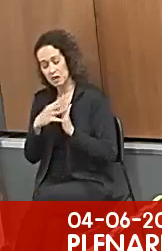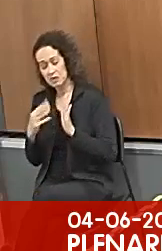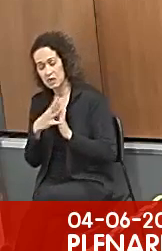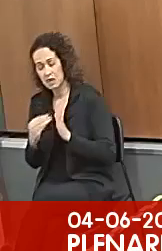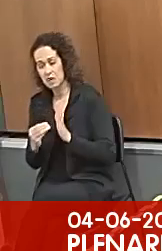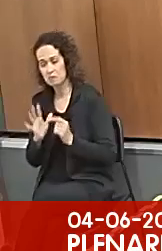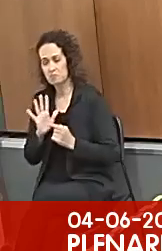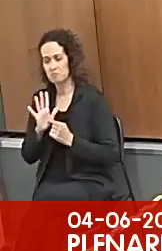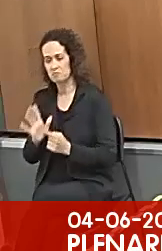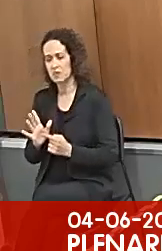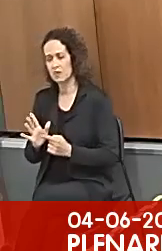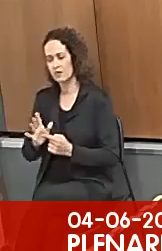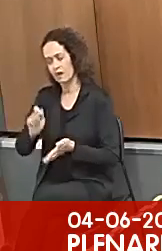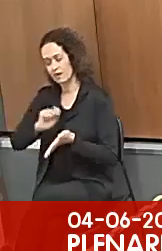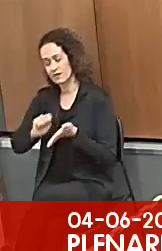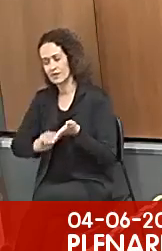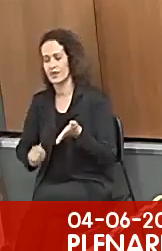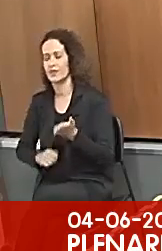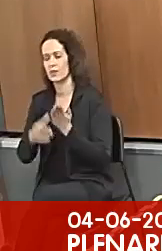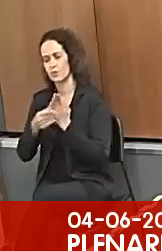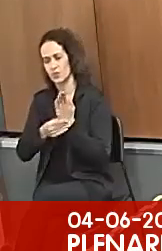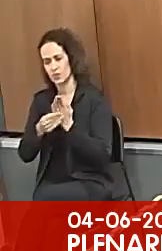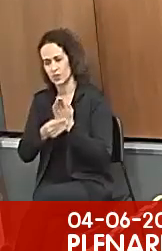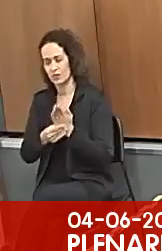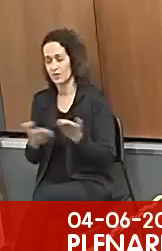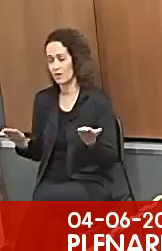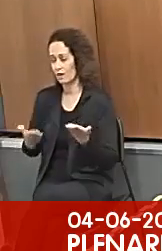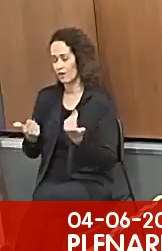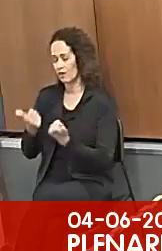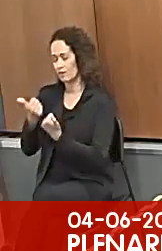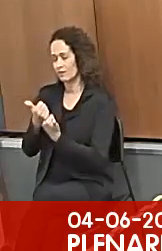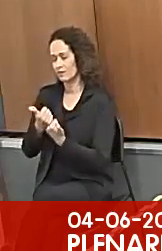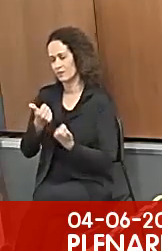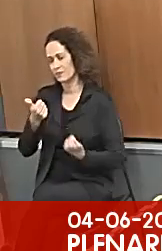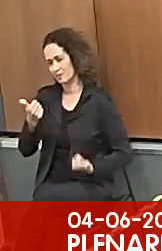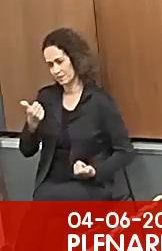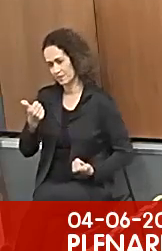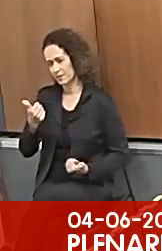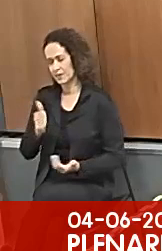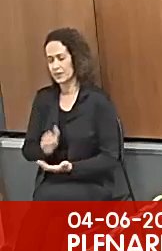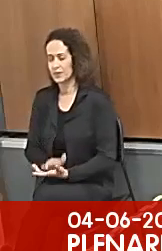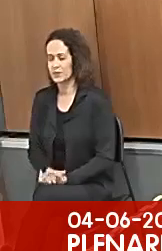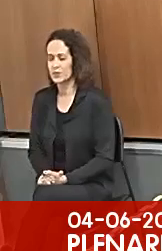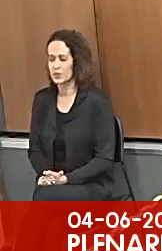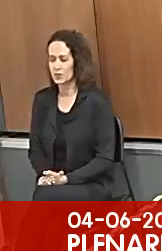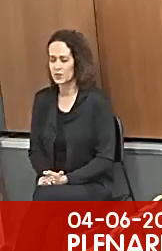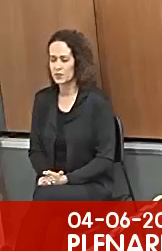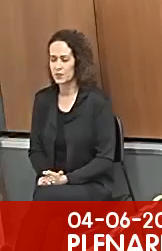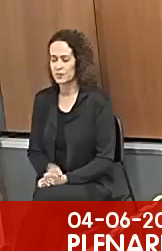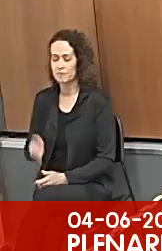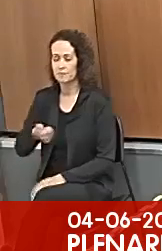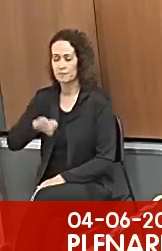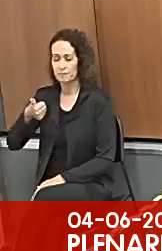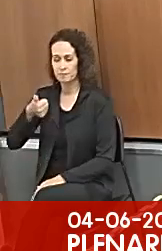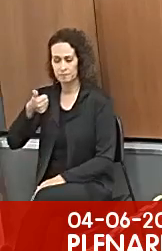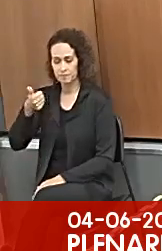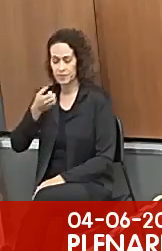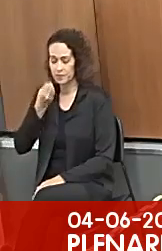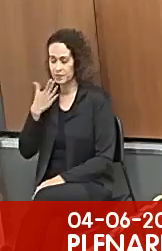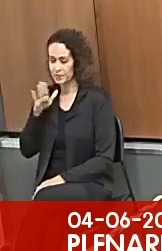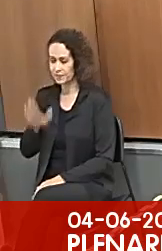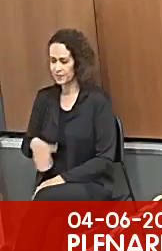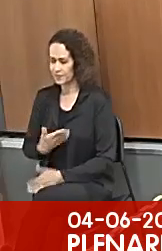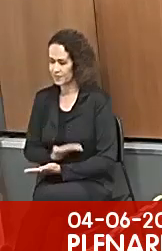através da escrita desse livro. Passo para o nosso vice-presidente, deputado Duarte Bechi. Tudo bem. Primeiramente, uma boa tarde